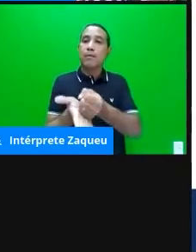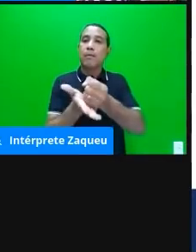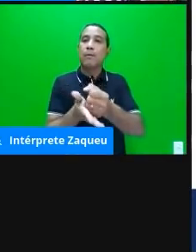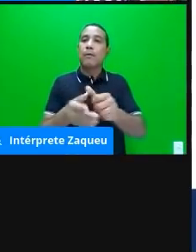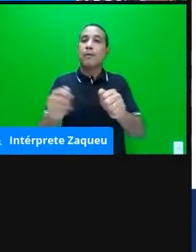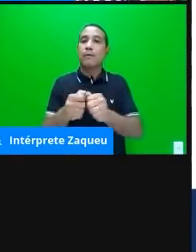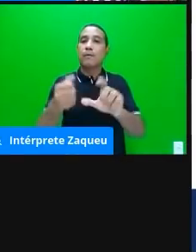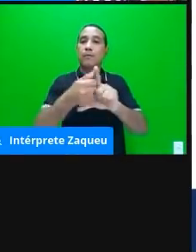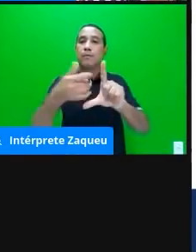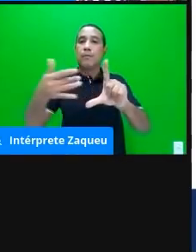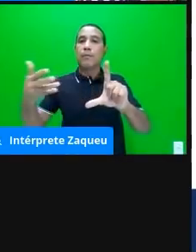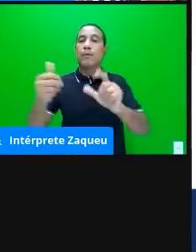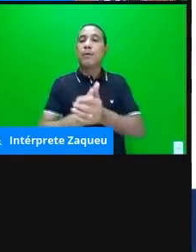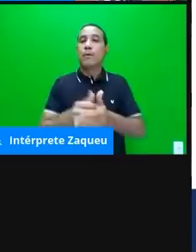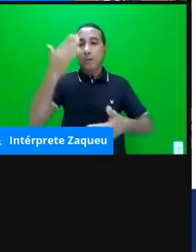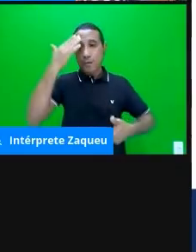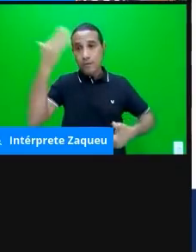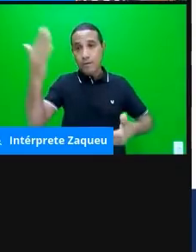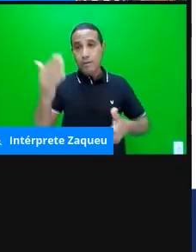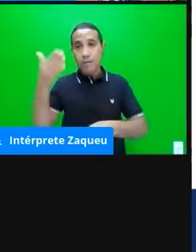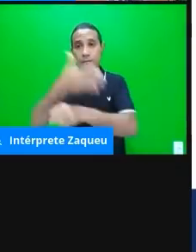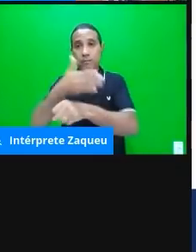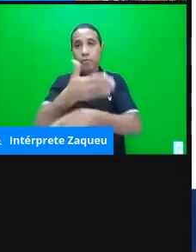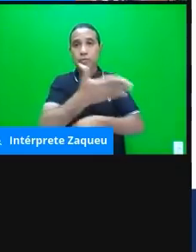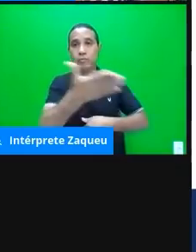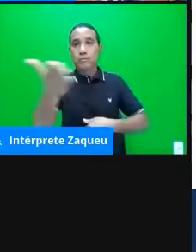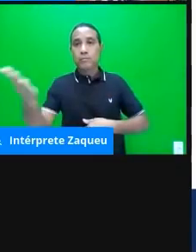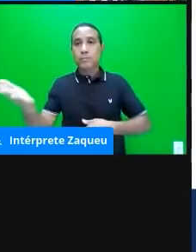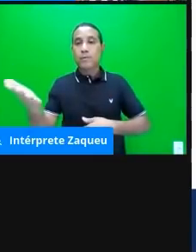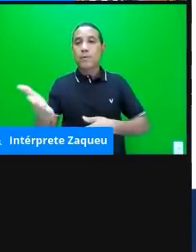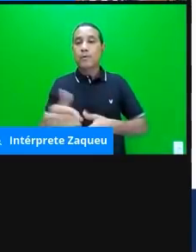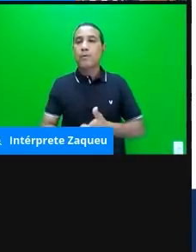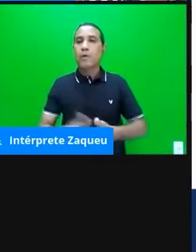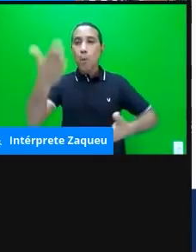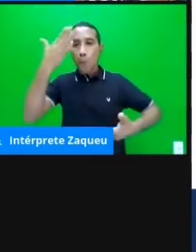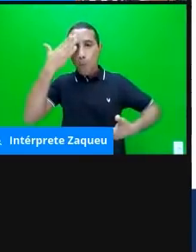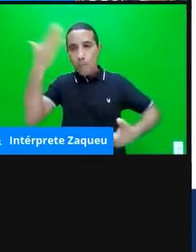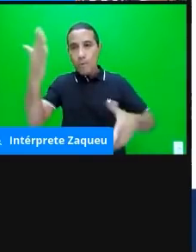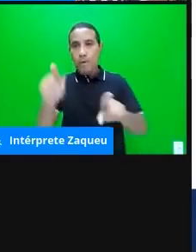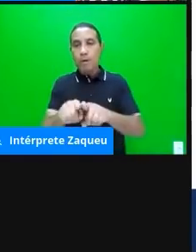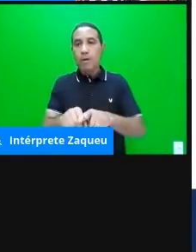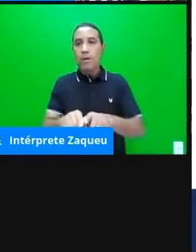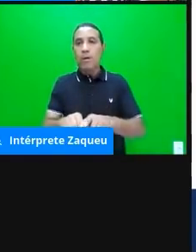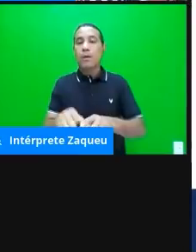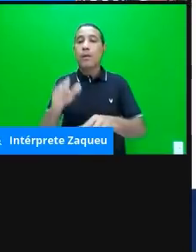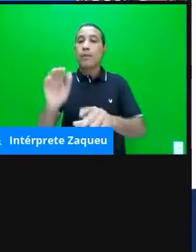quero agradecer a participação de todos e deixar o meu muito obrigado. Até a